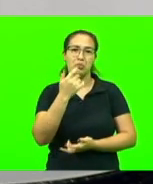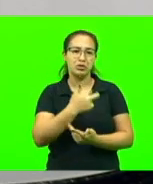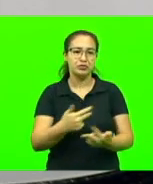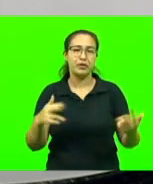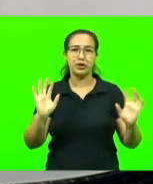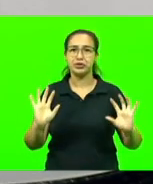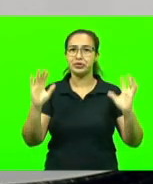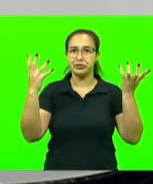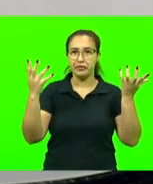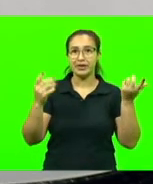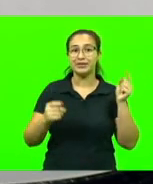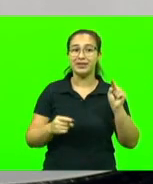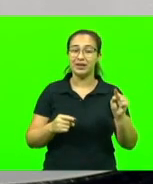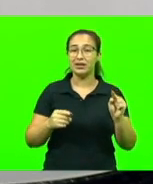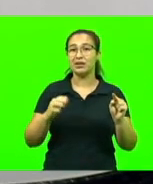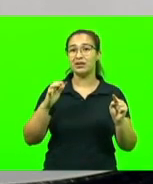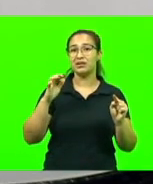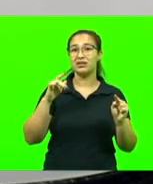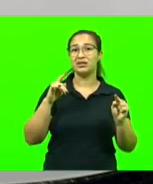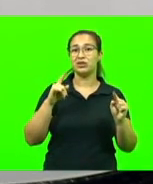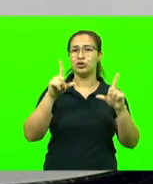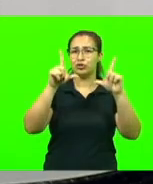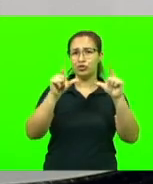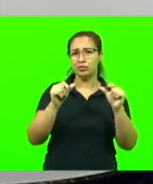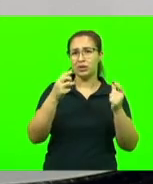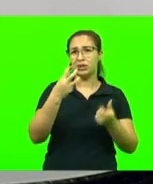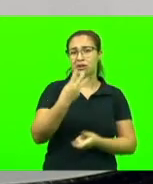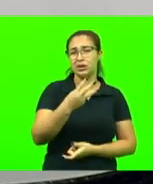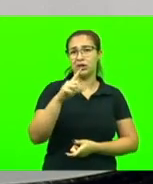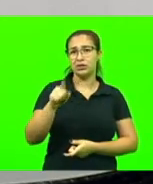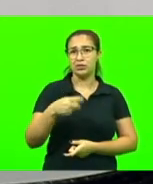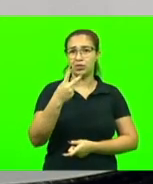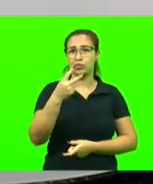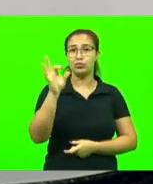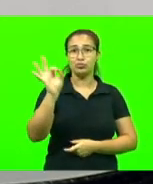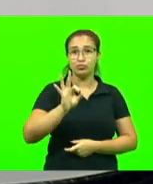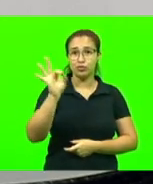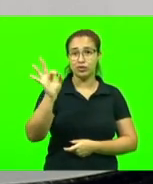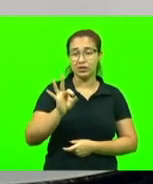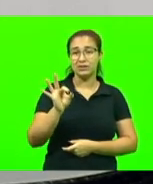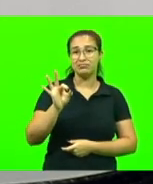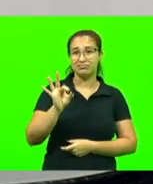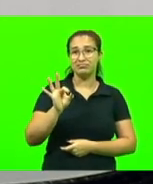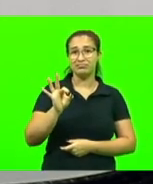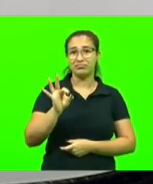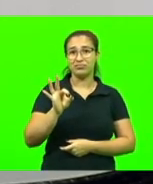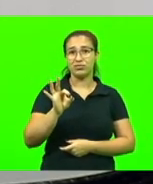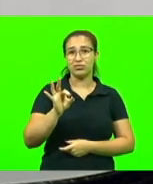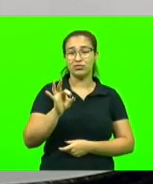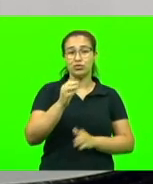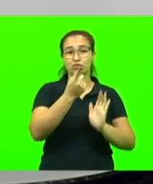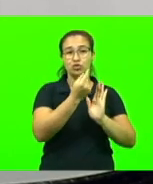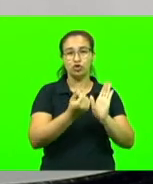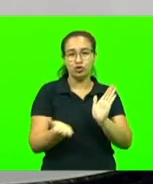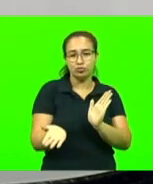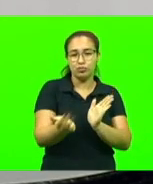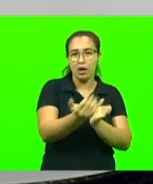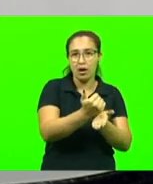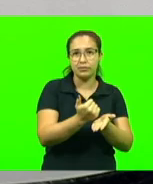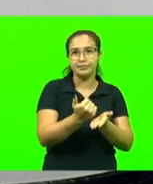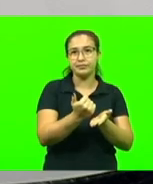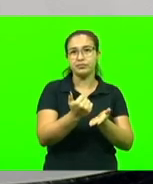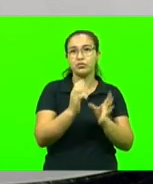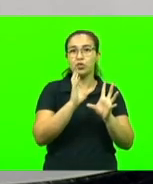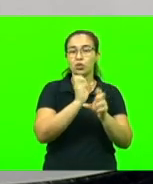forma a resultar na carga tributária de 3,2% sobre a receita bruta auferida, o que é uma